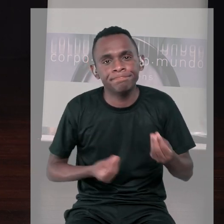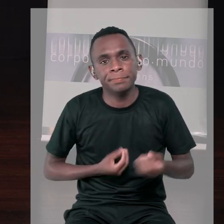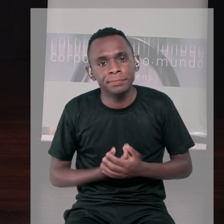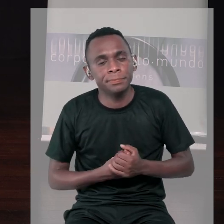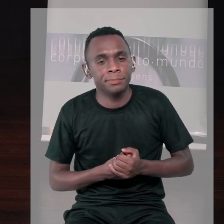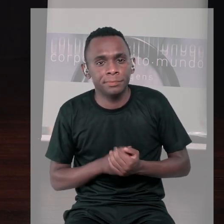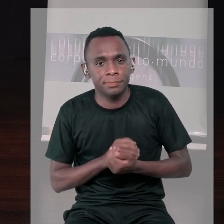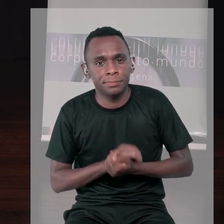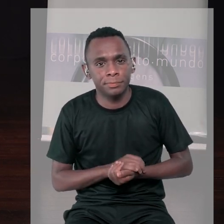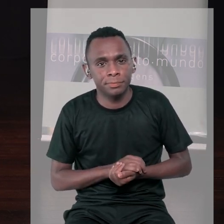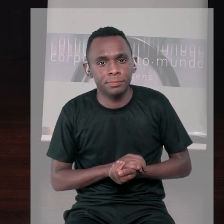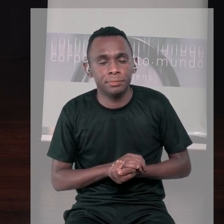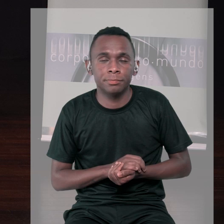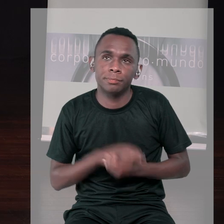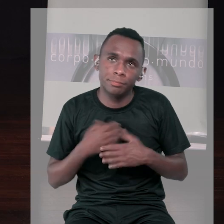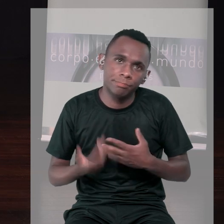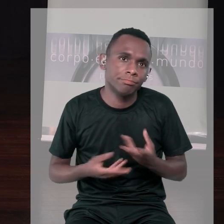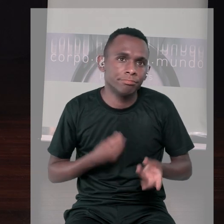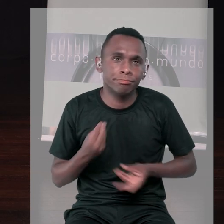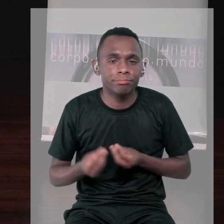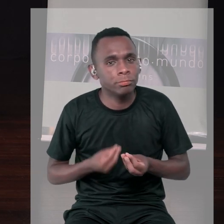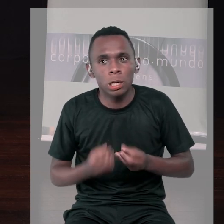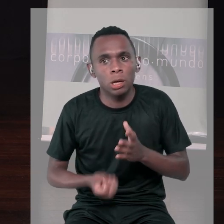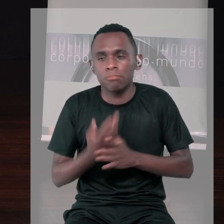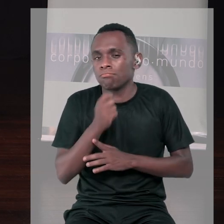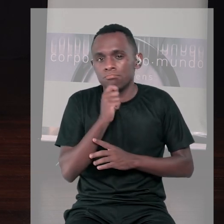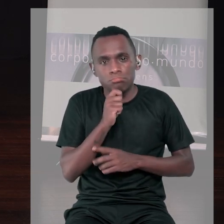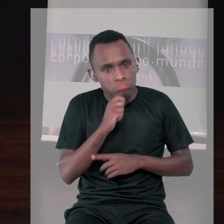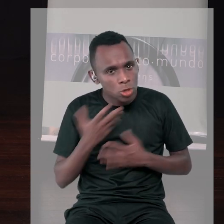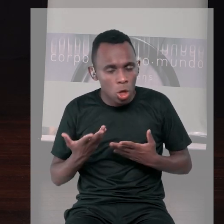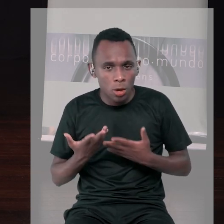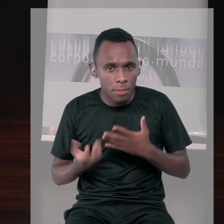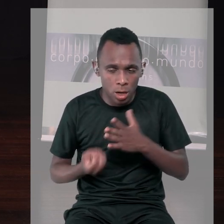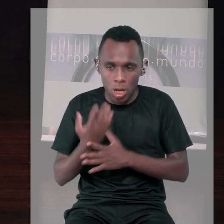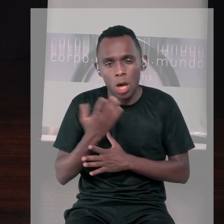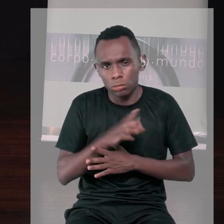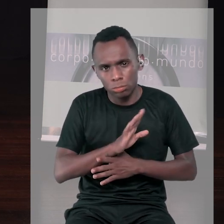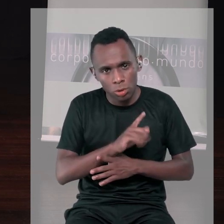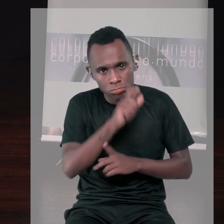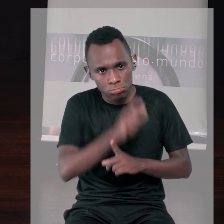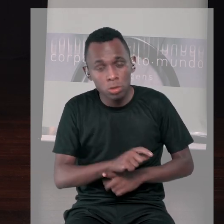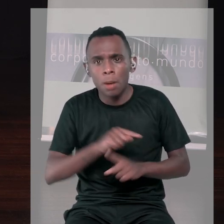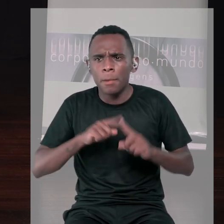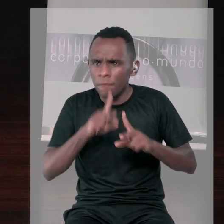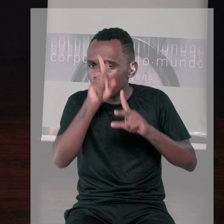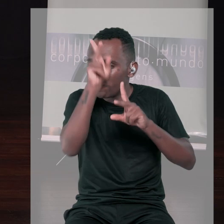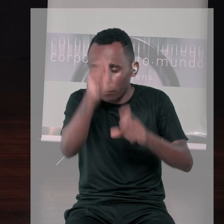digamos assim, não foi criada, né, pelo Carl Schmitt, mas ele tornou muito forte, a ideia do amigo e do